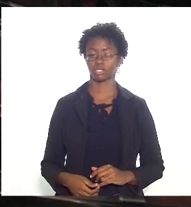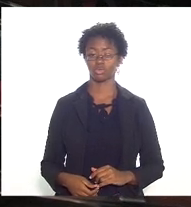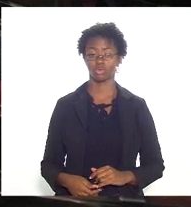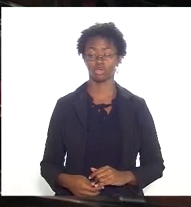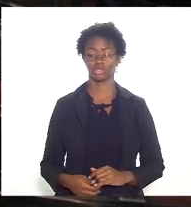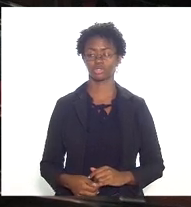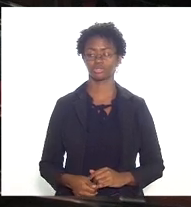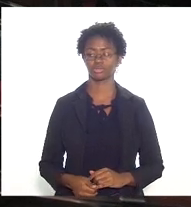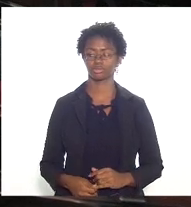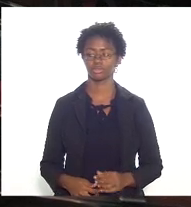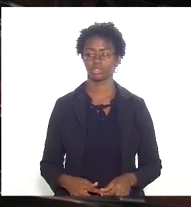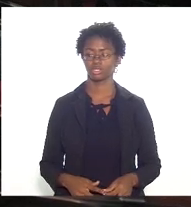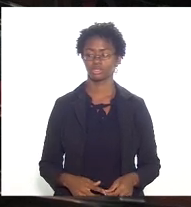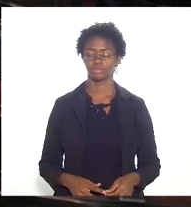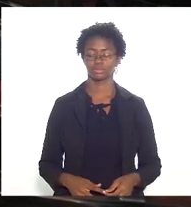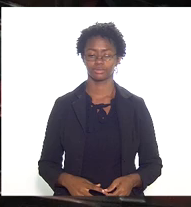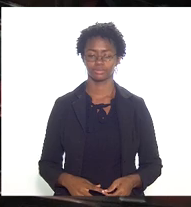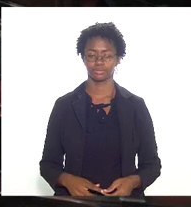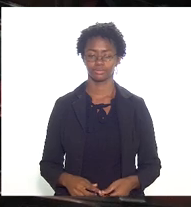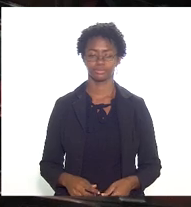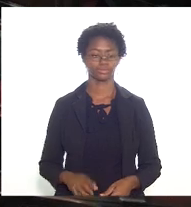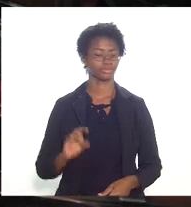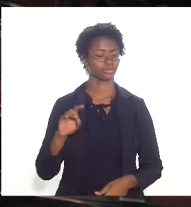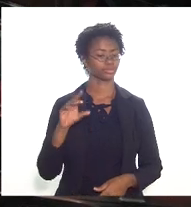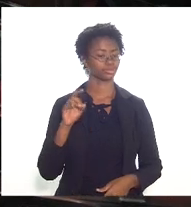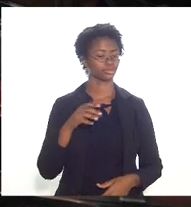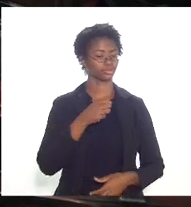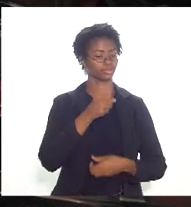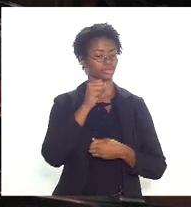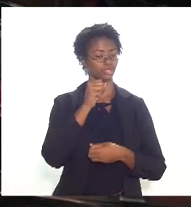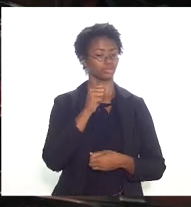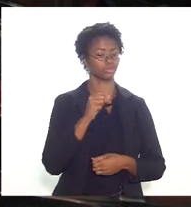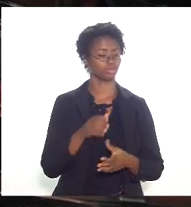o som da Tribuna por gentileza